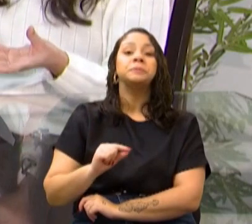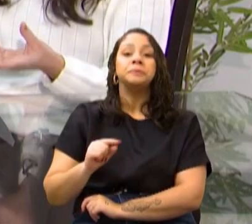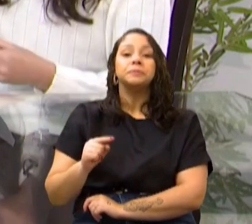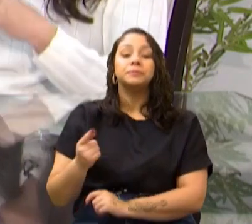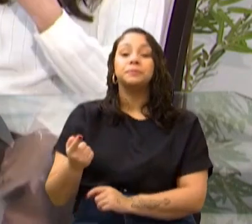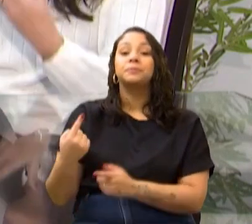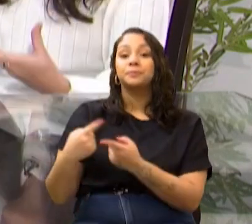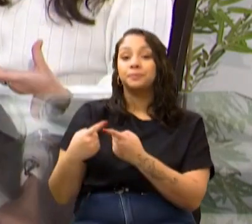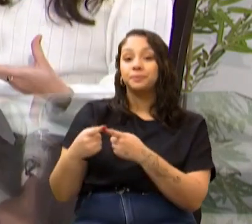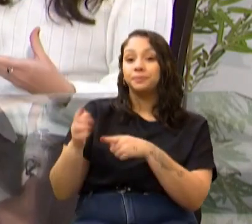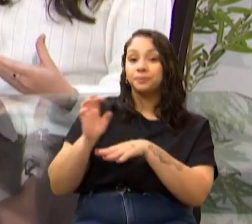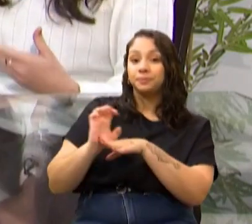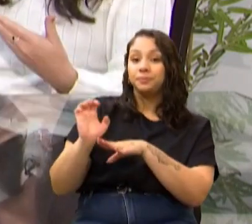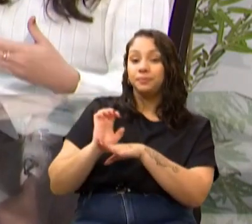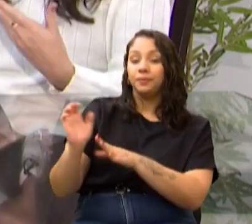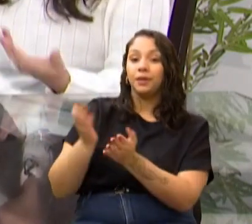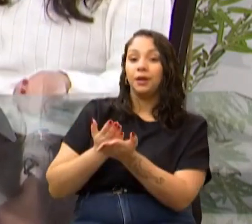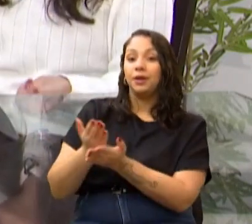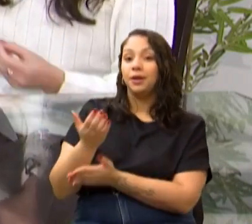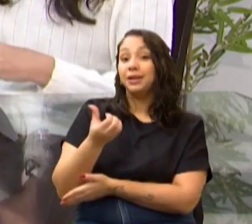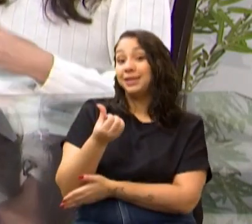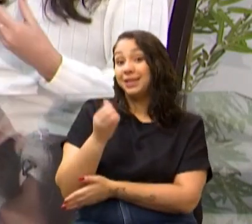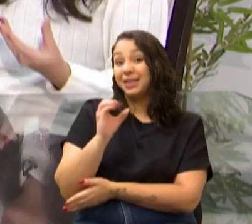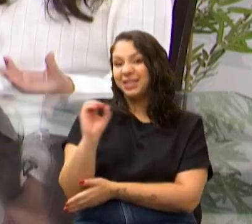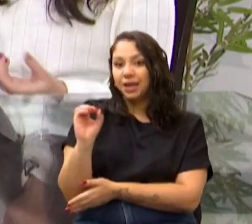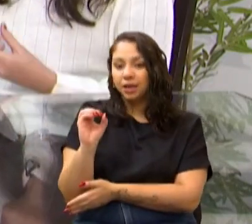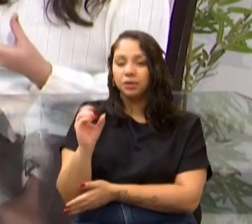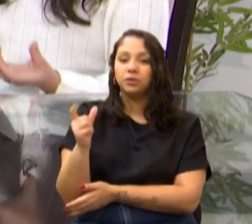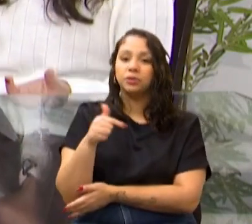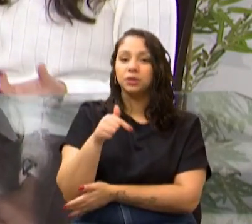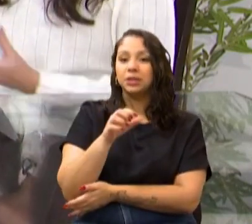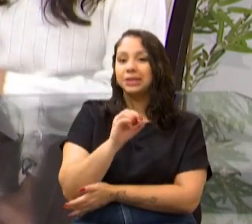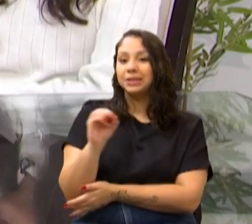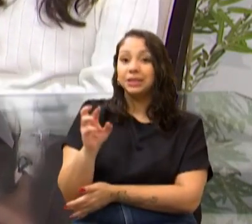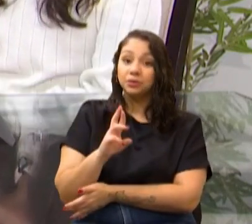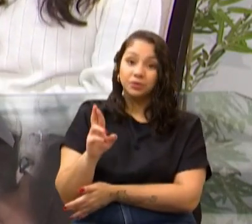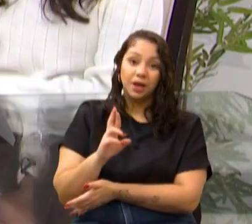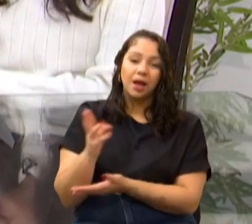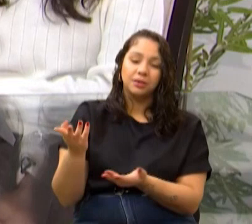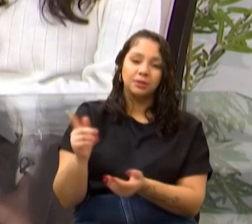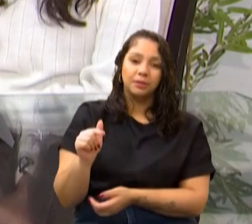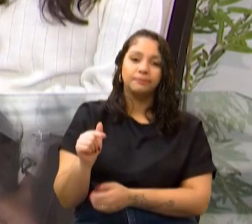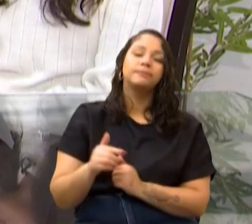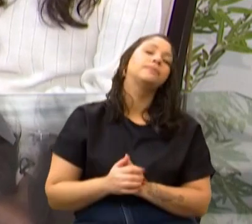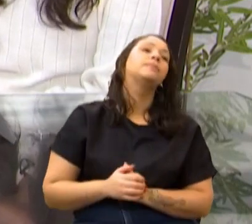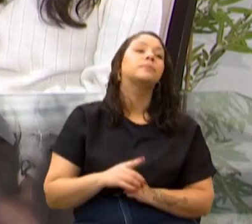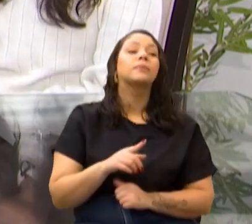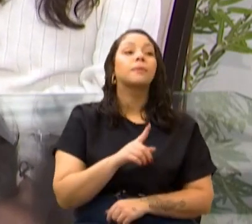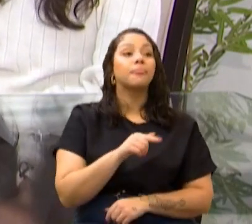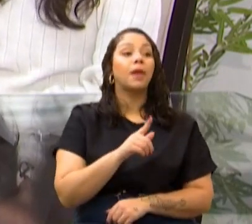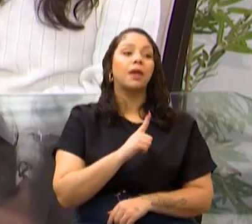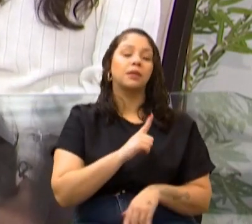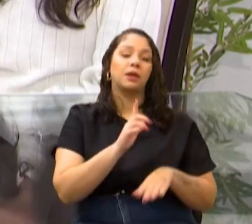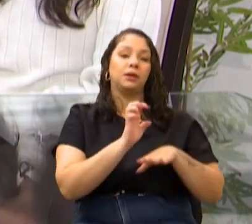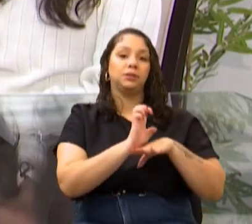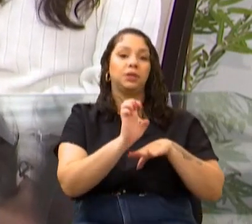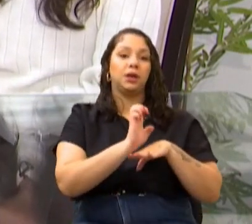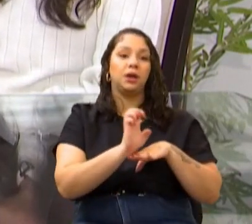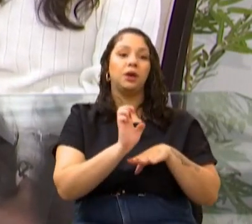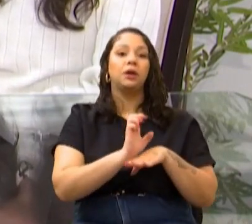Vamos dizer assim, porque você começa estagiando ganhando aí 600, 700 reais, mais ou menos, né?